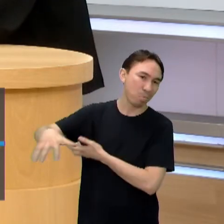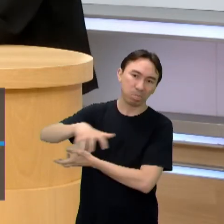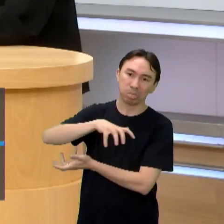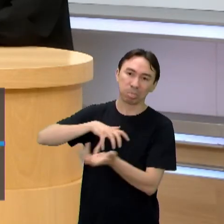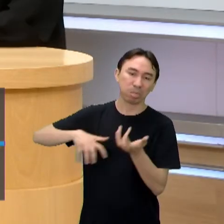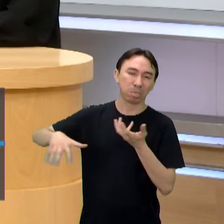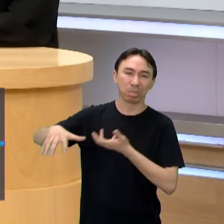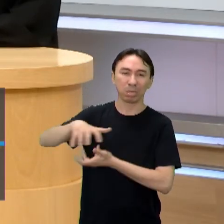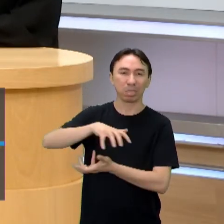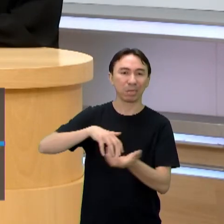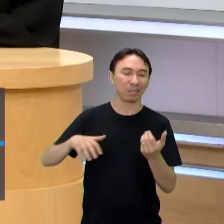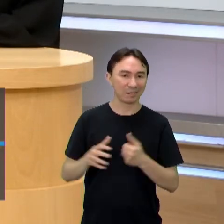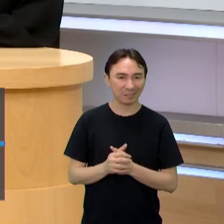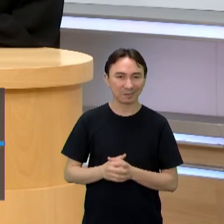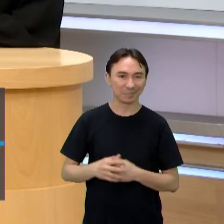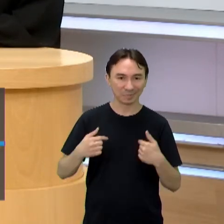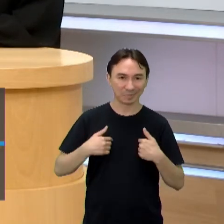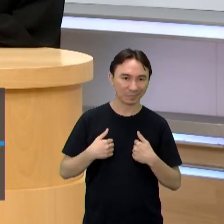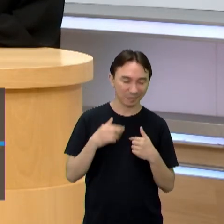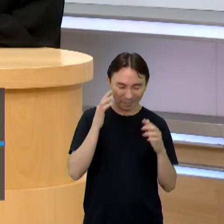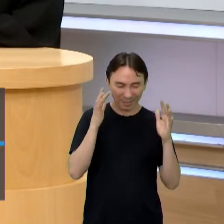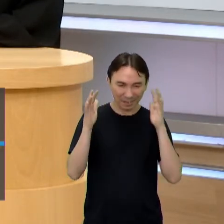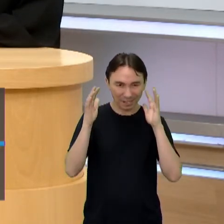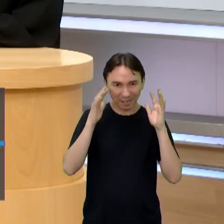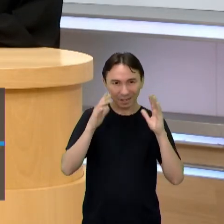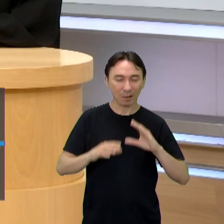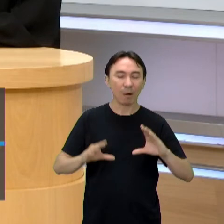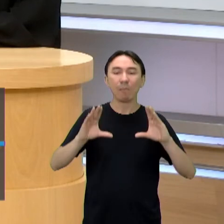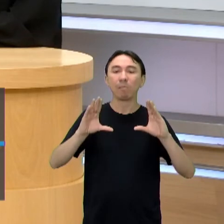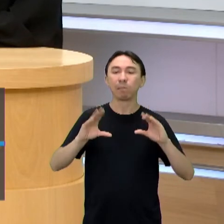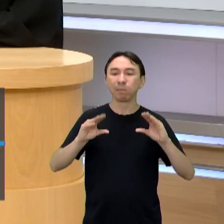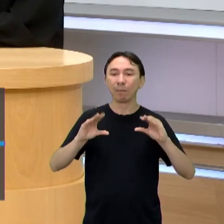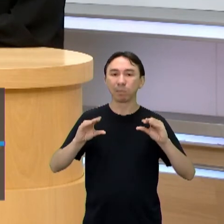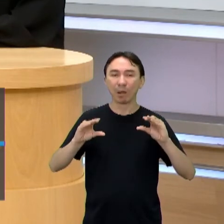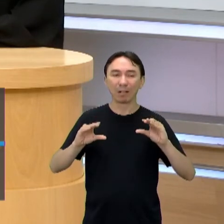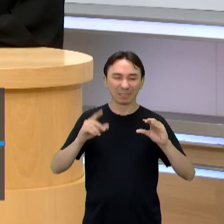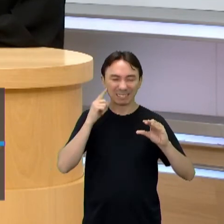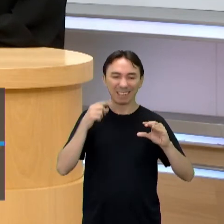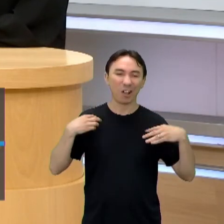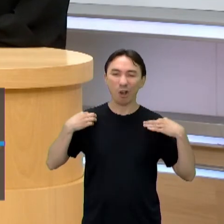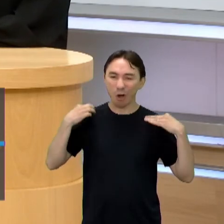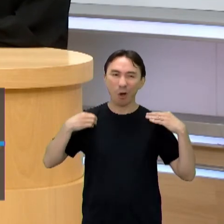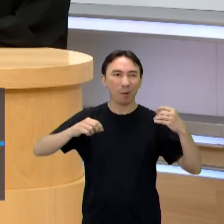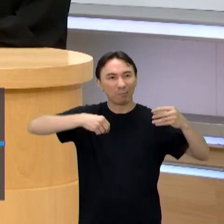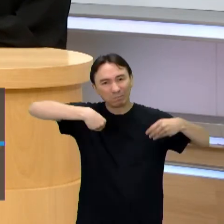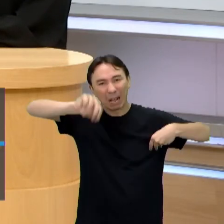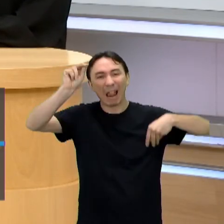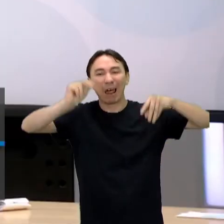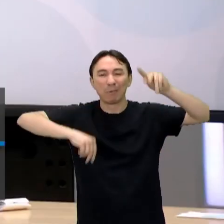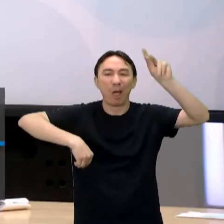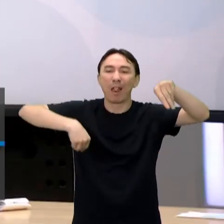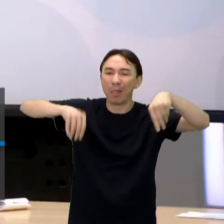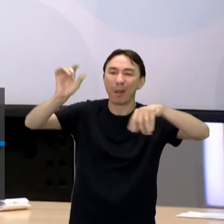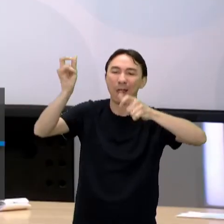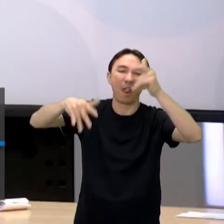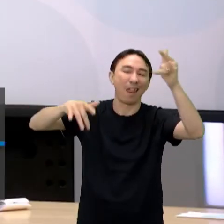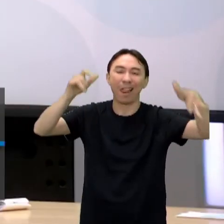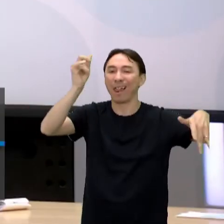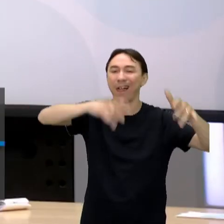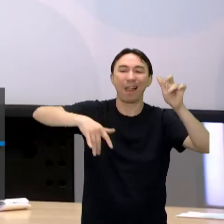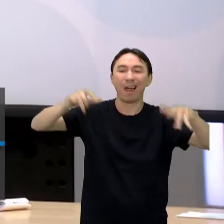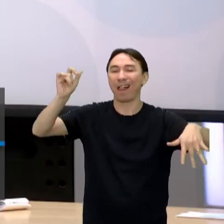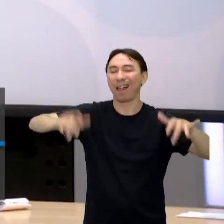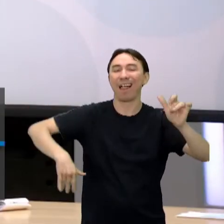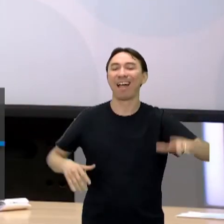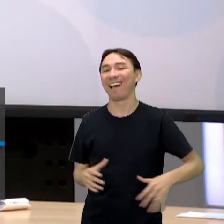aqui rindo e imaginando o sofá, cheio de roupa. Todos os sapatos jogados. Sim. E aí a próxima, né? Vamos lá,